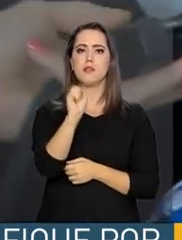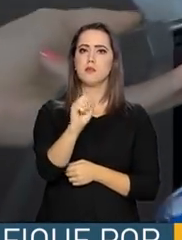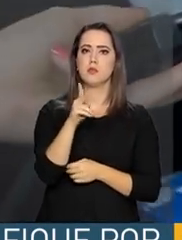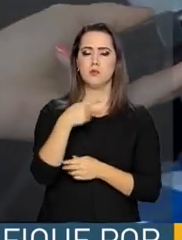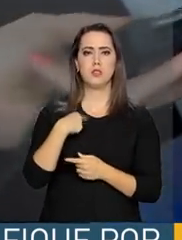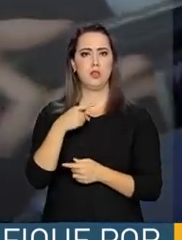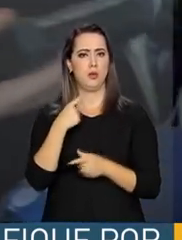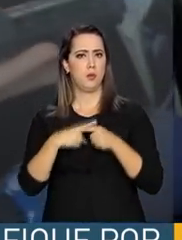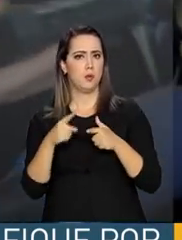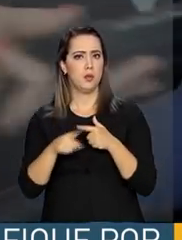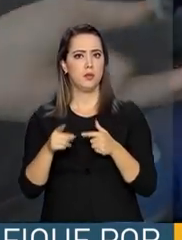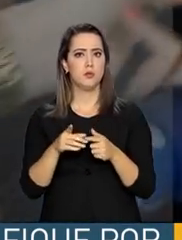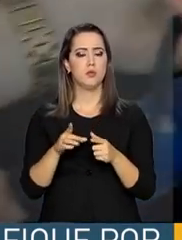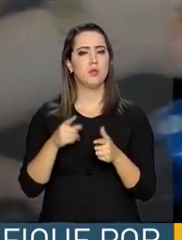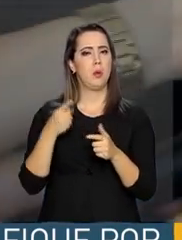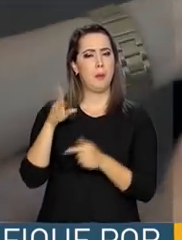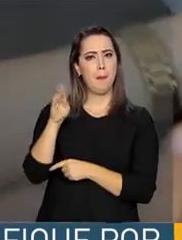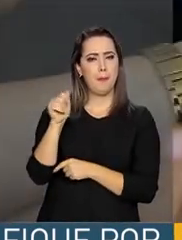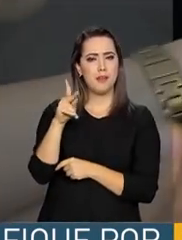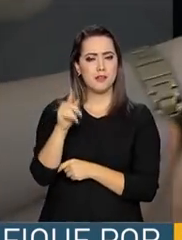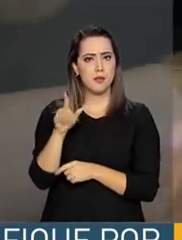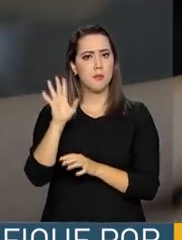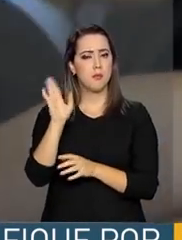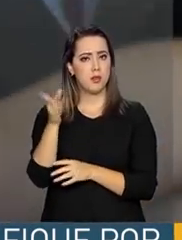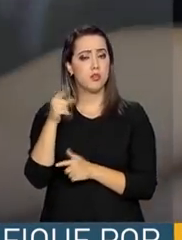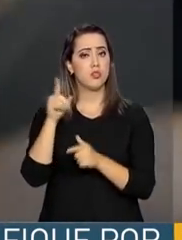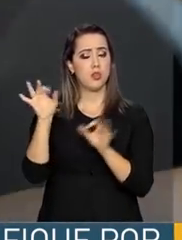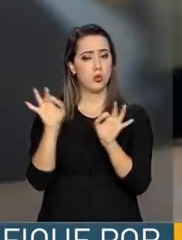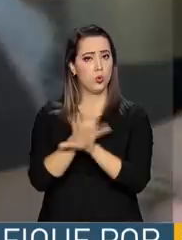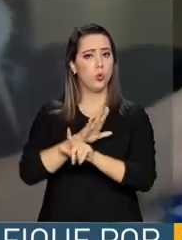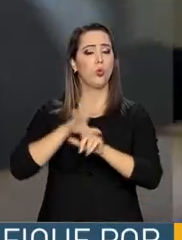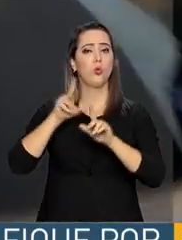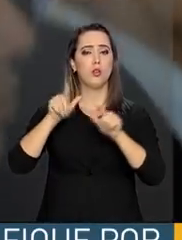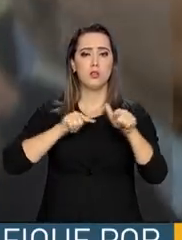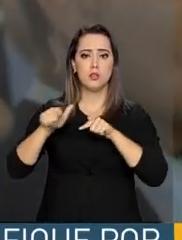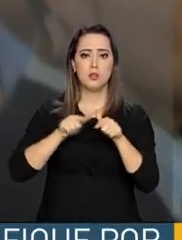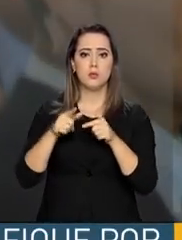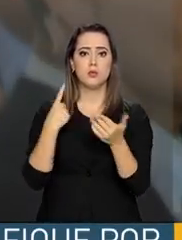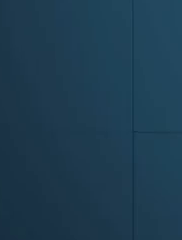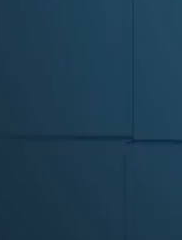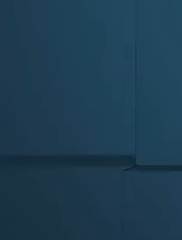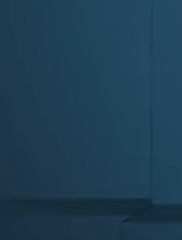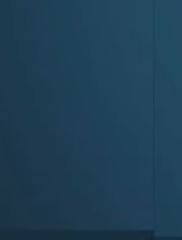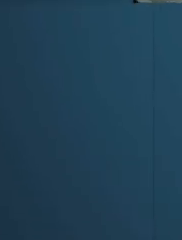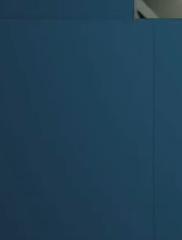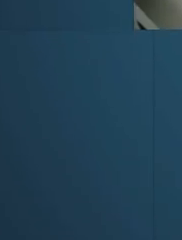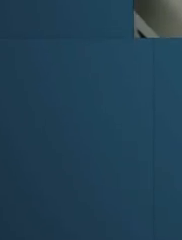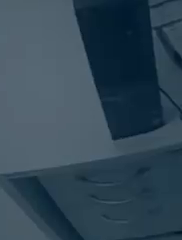incômodo? Você acha que é um problema? É a questão do PSDB. Mas todos lá parece que estão trabalhando pelo fechamento da questão. A luz deve ser mantida no...